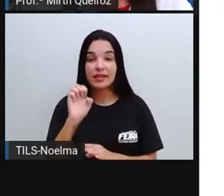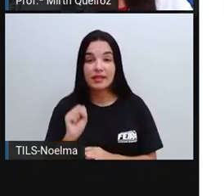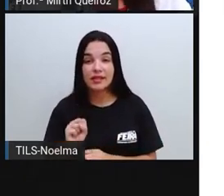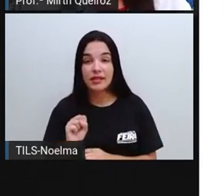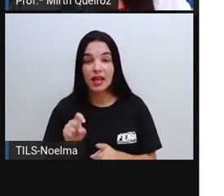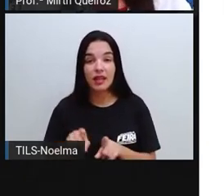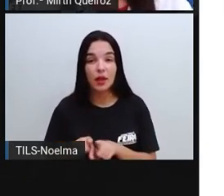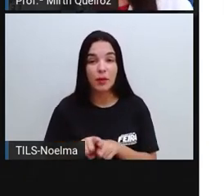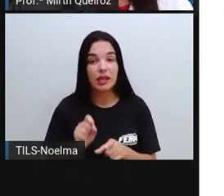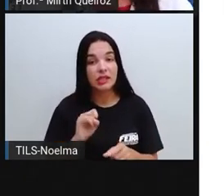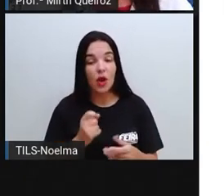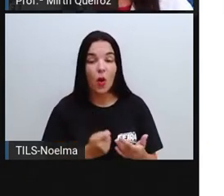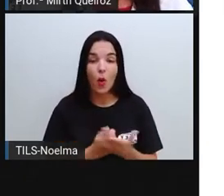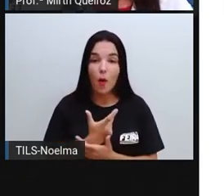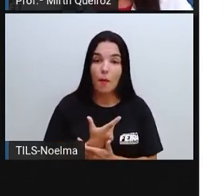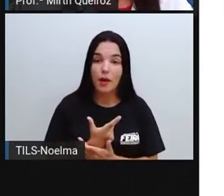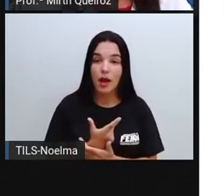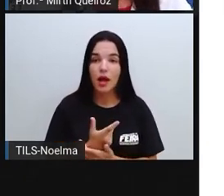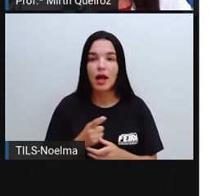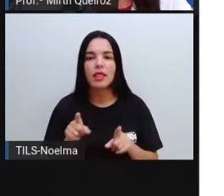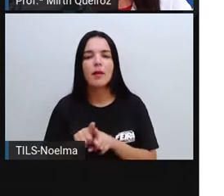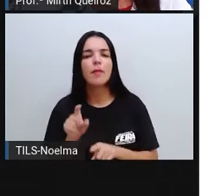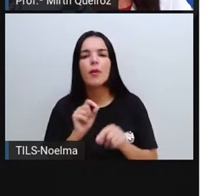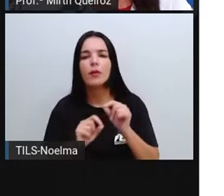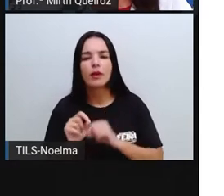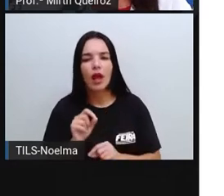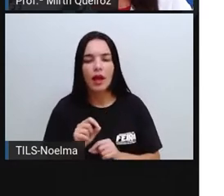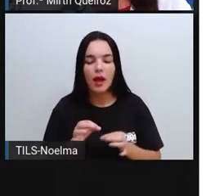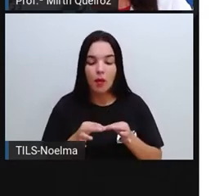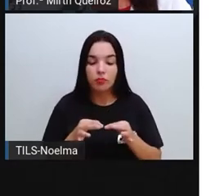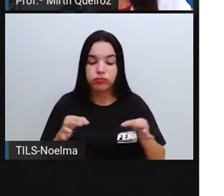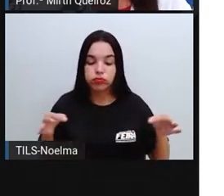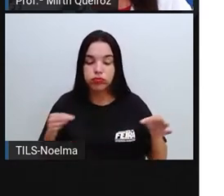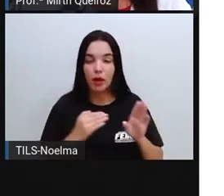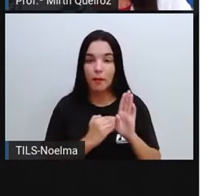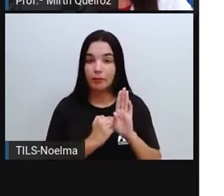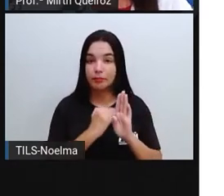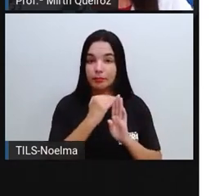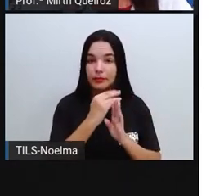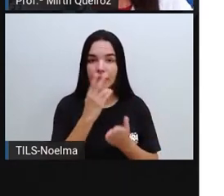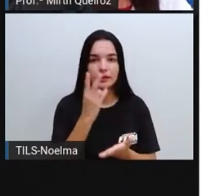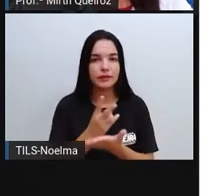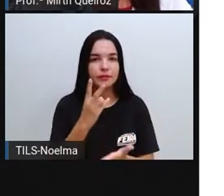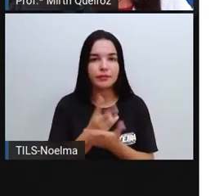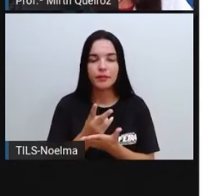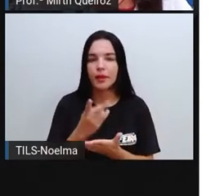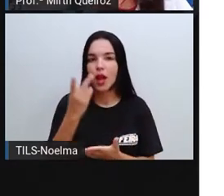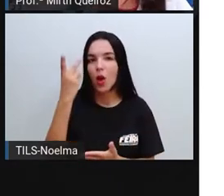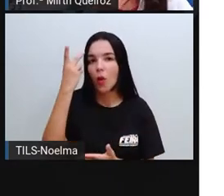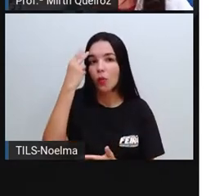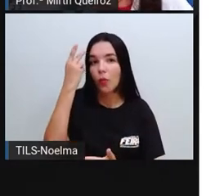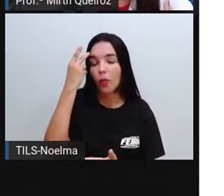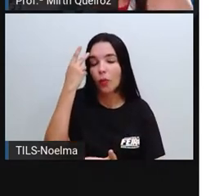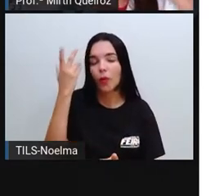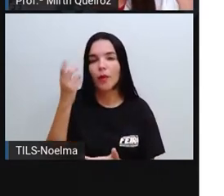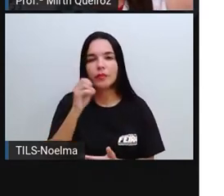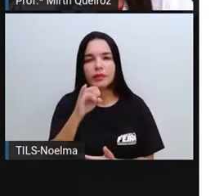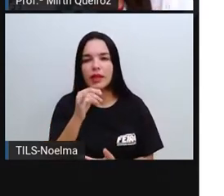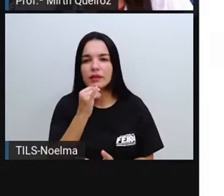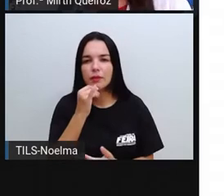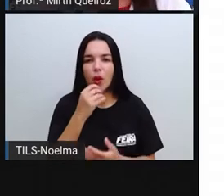ou consome. Essa unidade de medida, ela é bastante comum no nosso dia a dia, pois quando a gente vai comprar leite, quando a gente vai